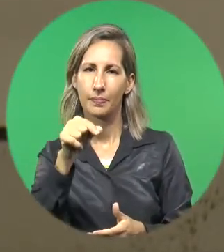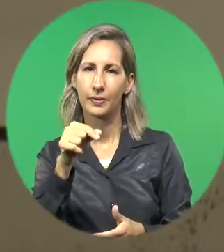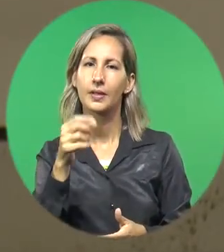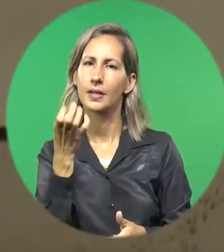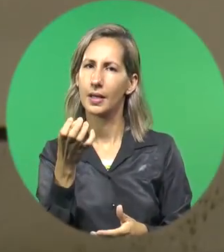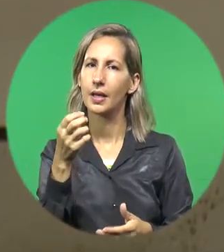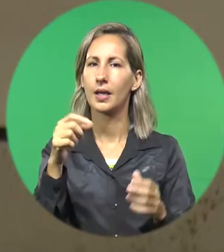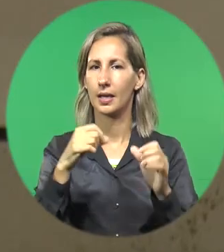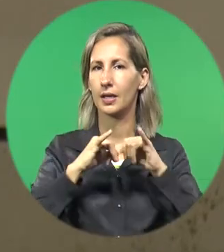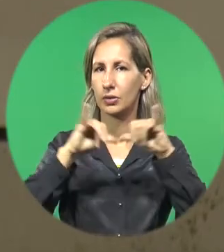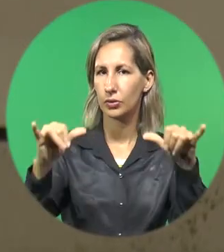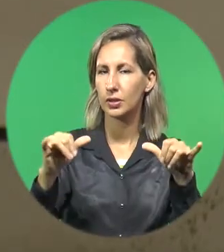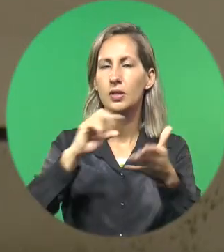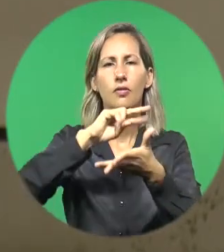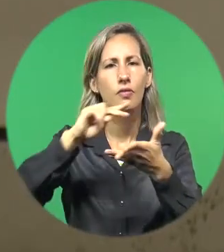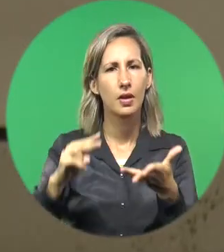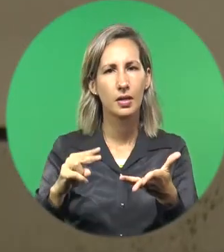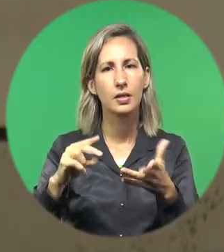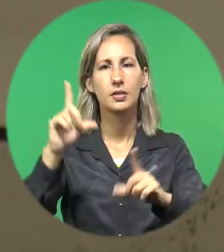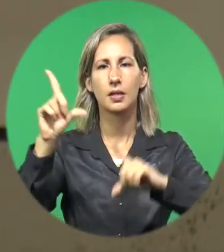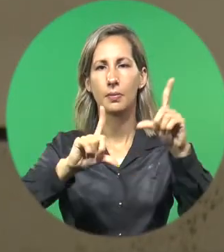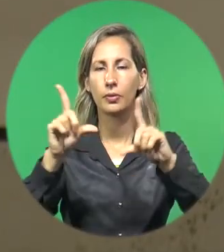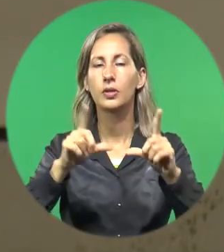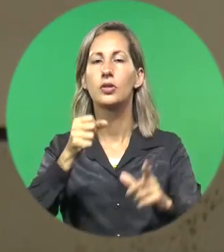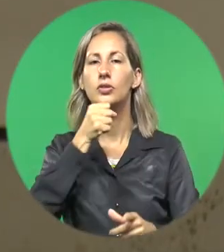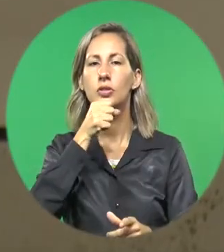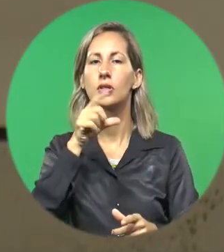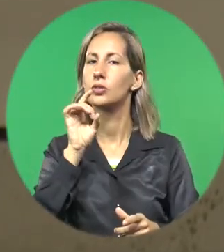já sabe. Quer rever essa ou outras